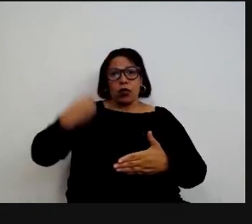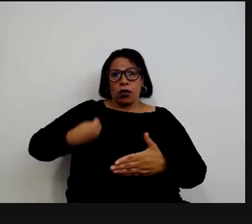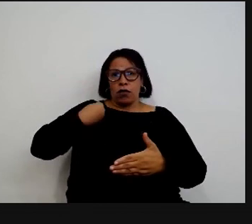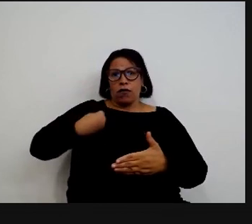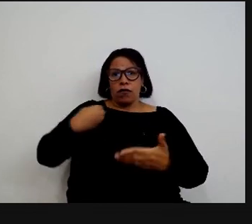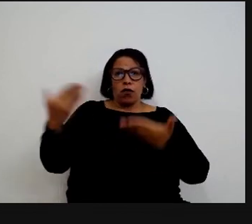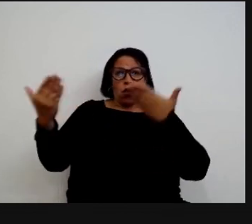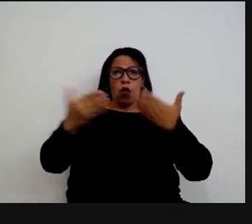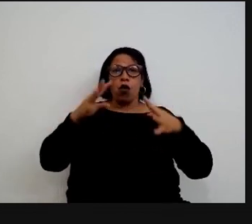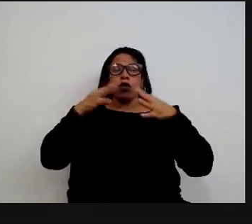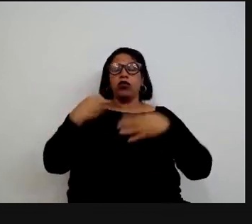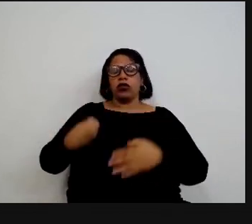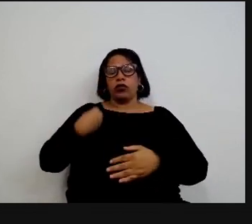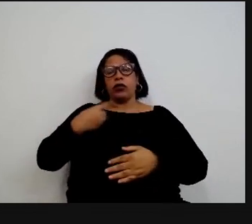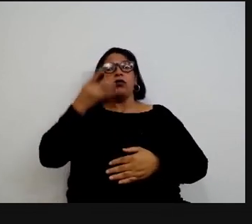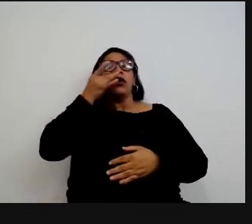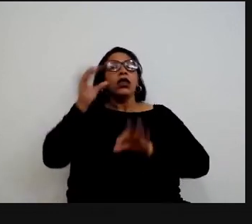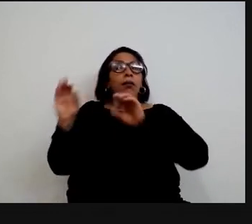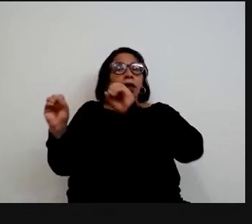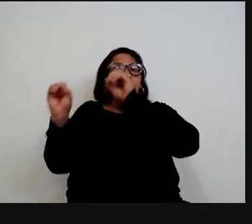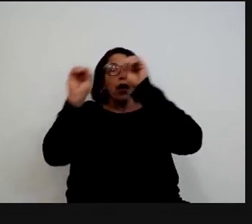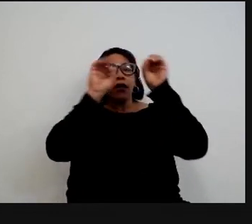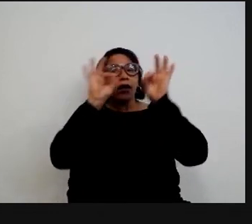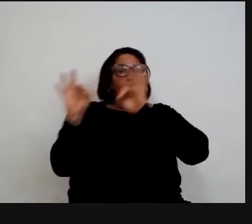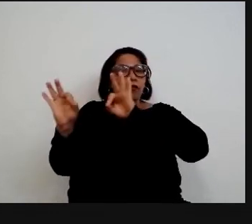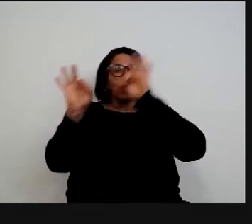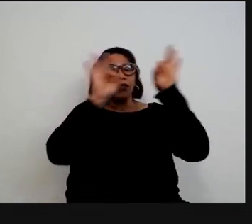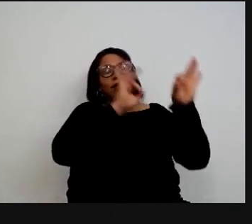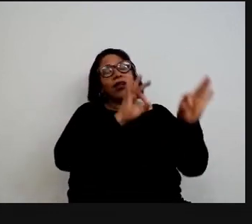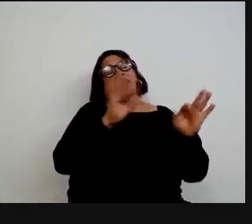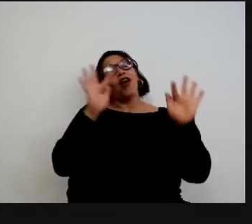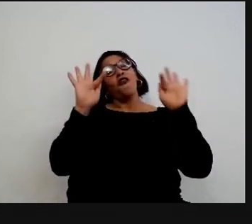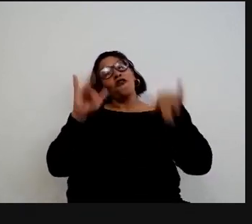estão nos assistindo. E encerramos, então,